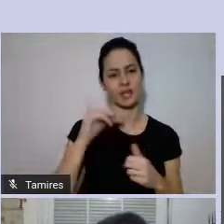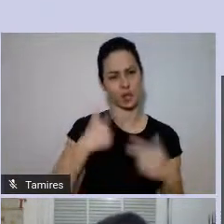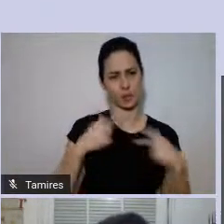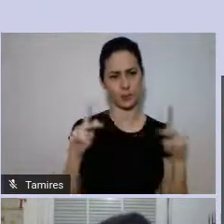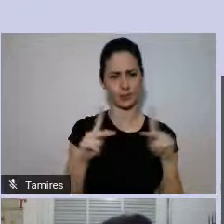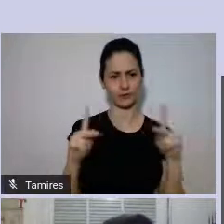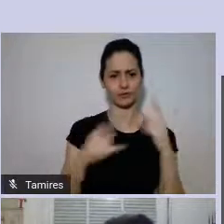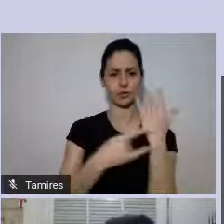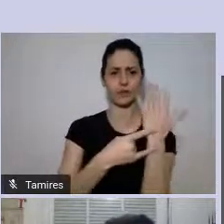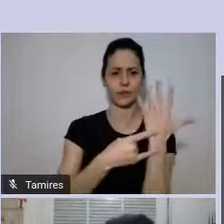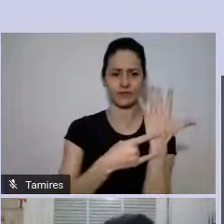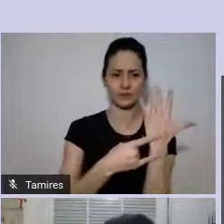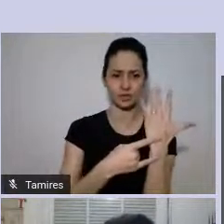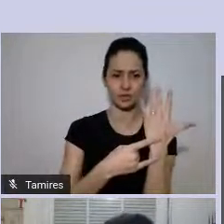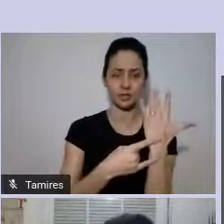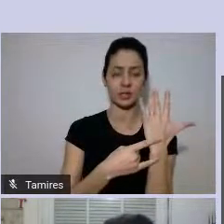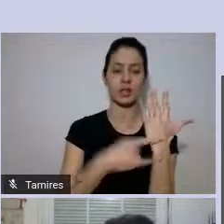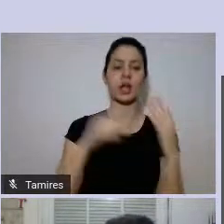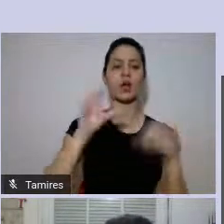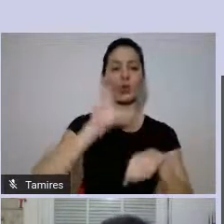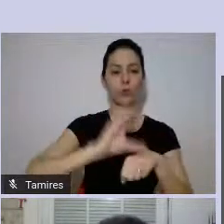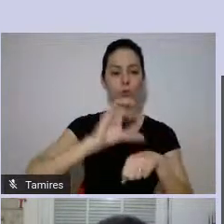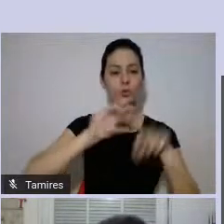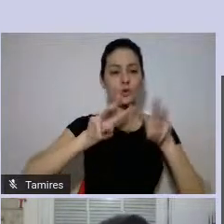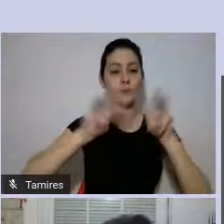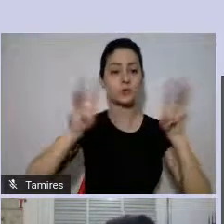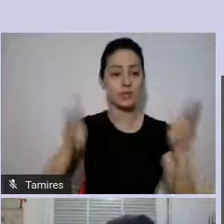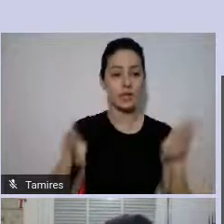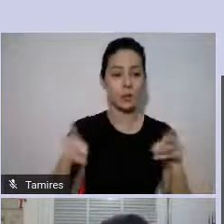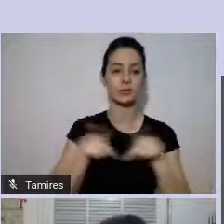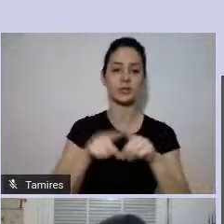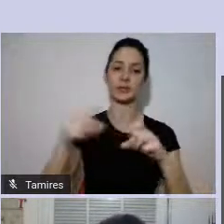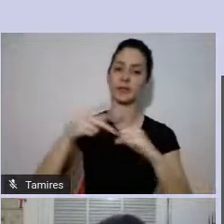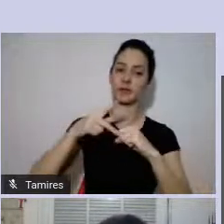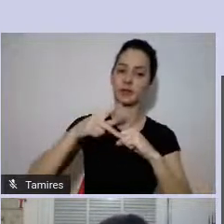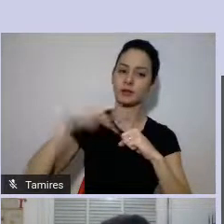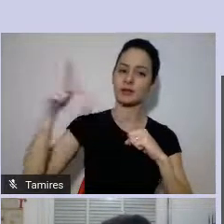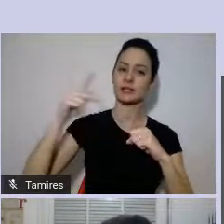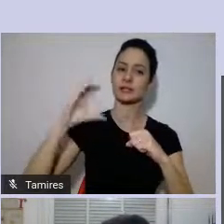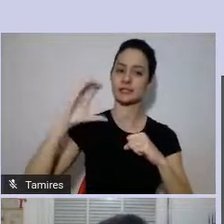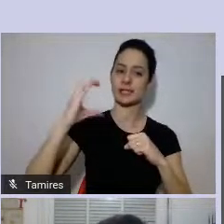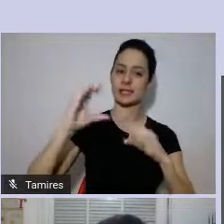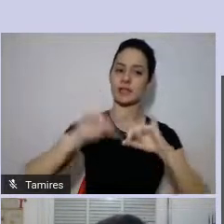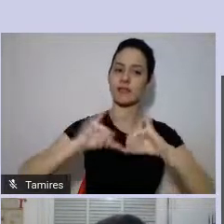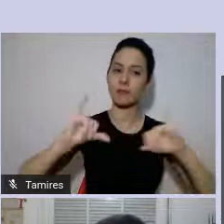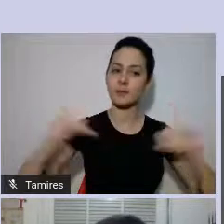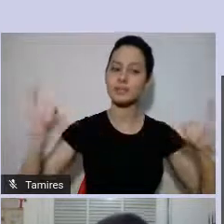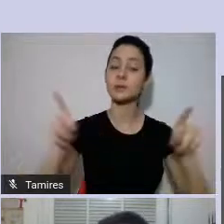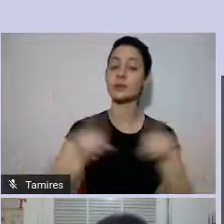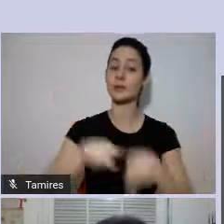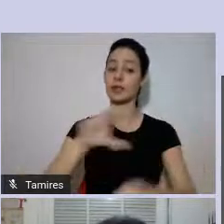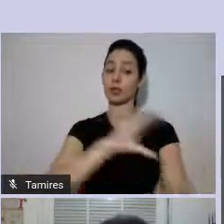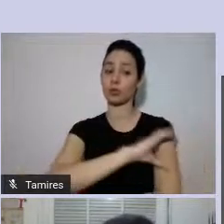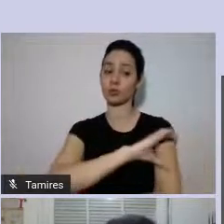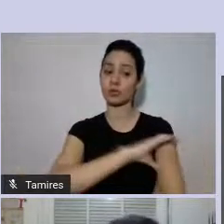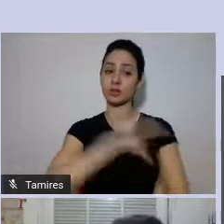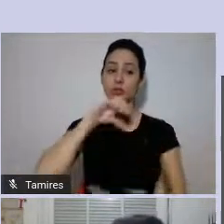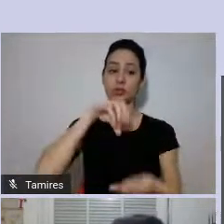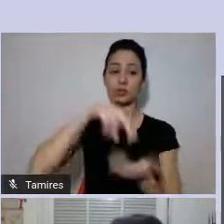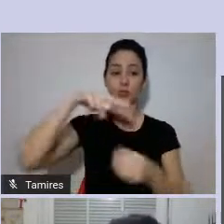UFMG, do curso de Museologia e da pós-graduação em Ciência e Informação, e também coordenador de um núcleo de pesquisa em